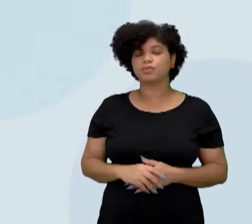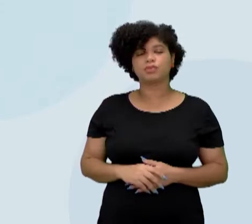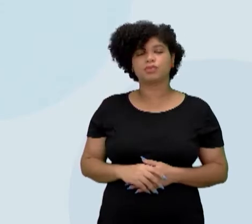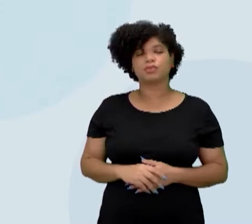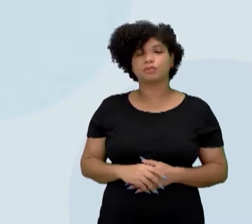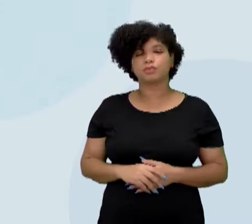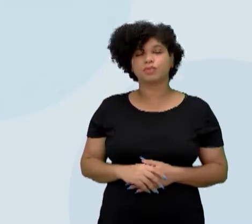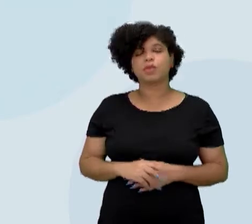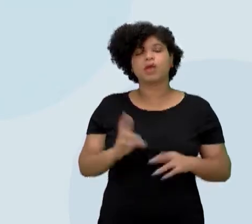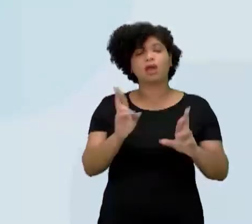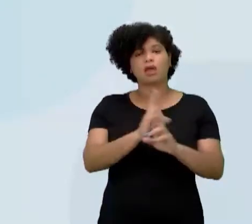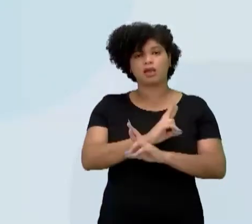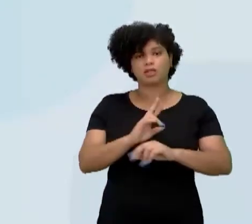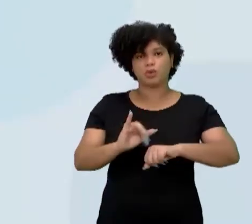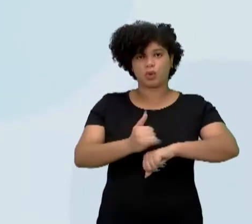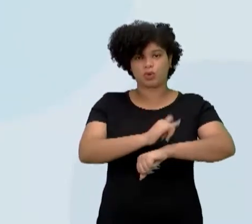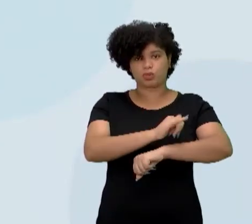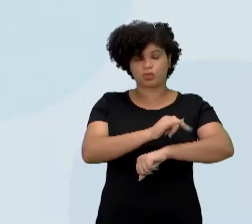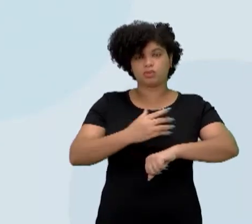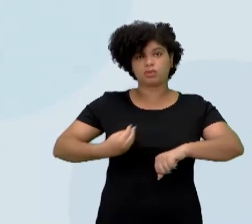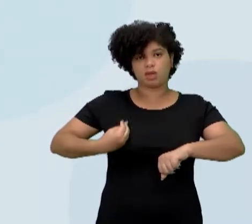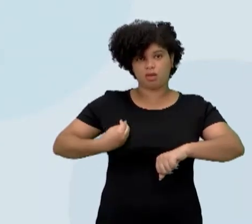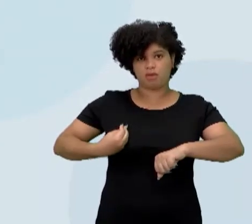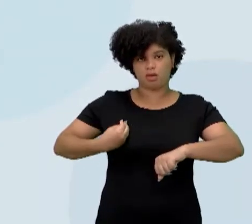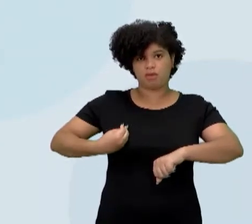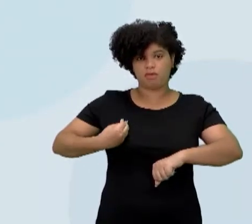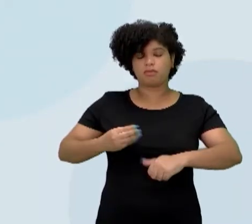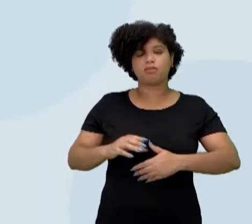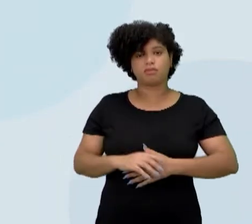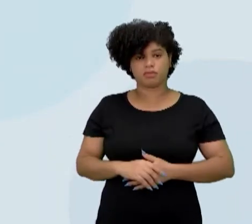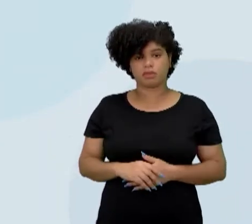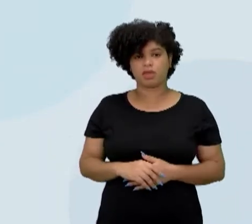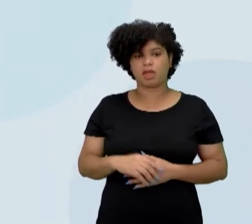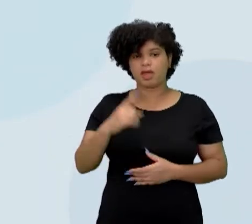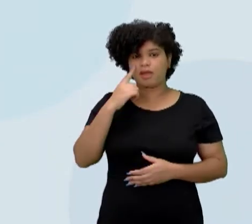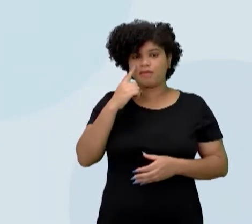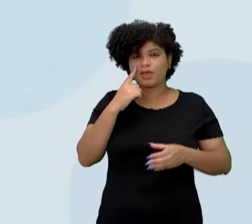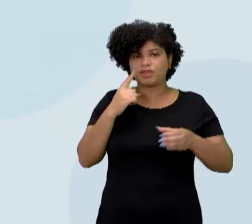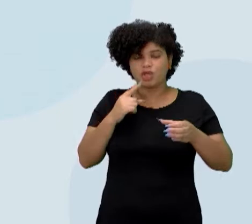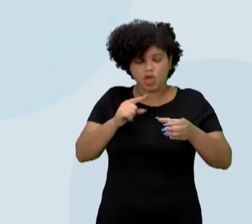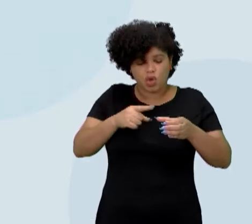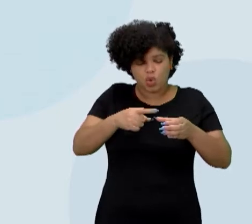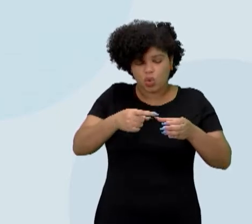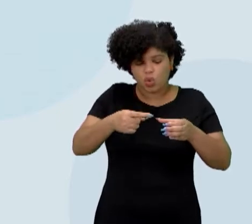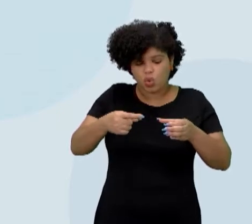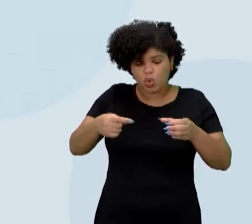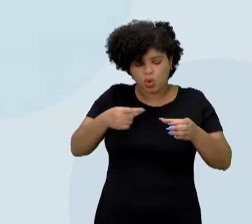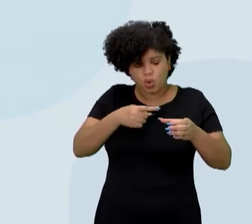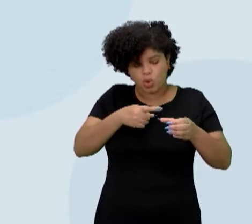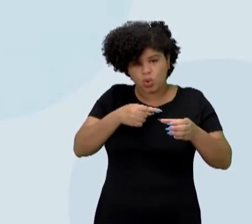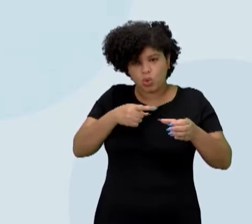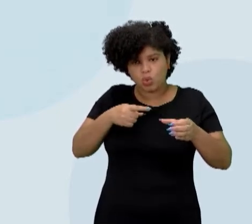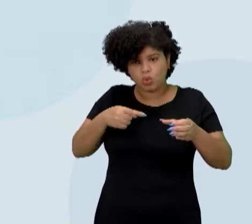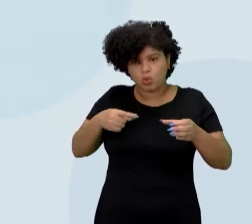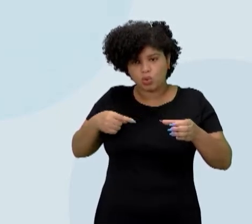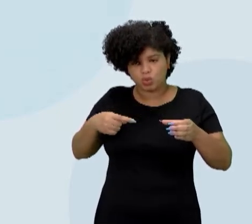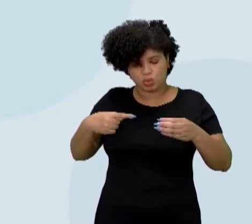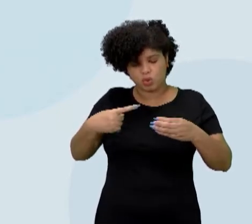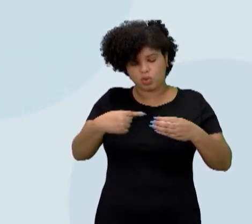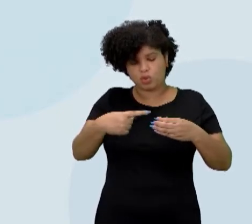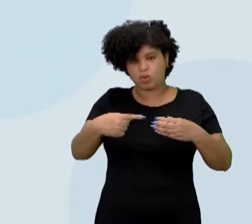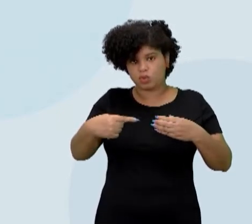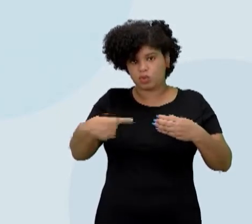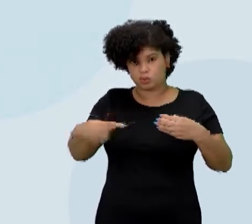Ela interage com a gordura. Então, essa parte que parece aí, esse monte de espiral com bolinha, é a que vai